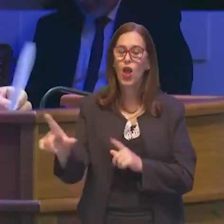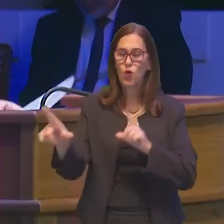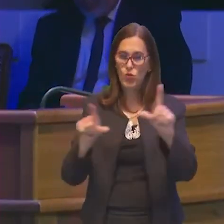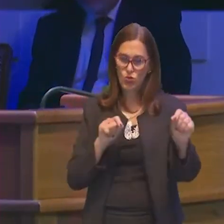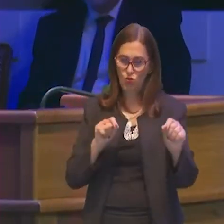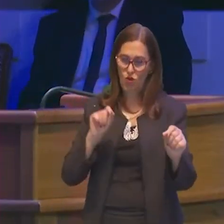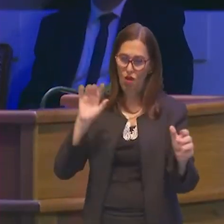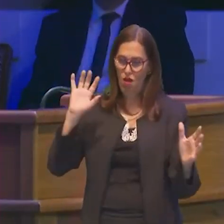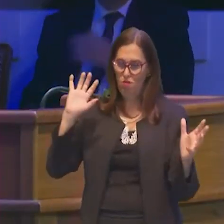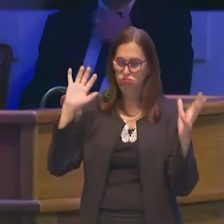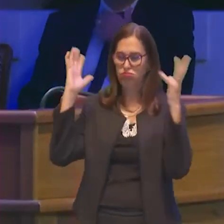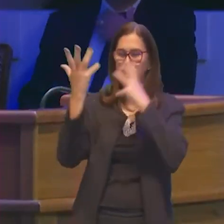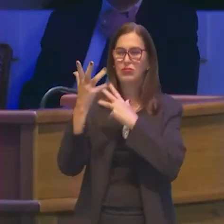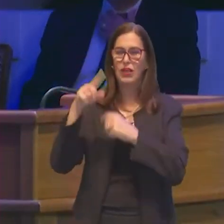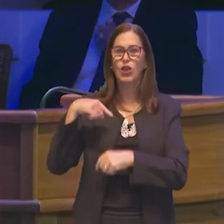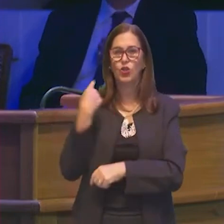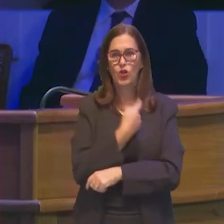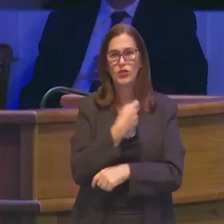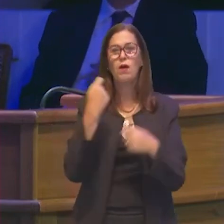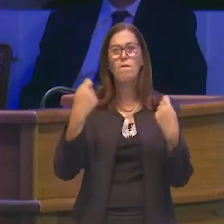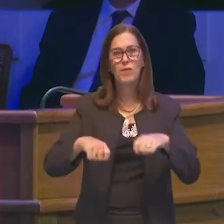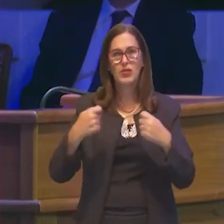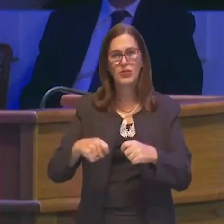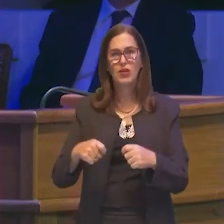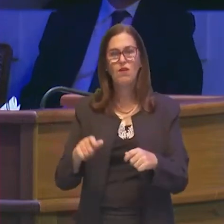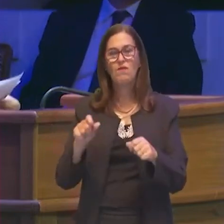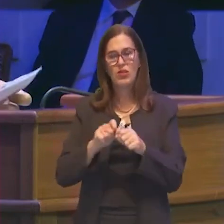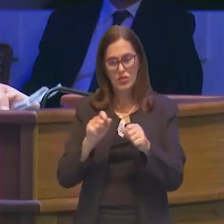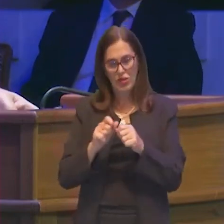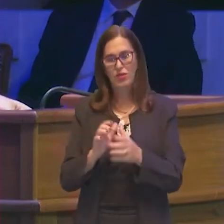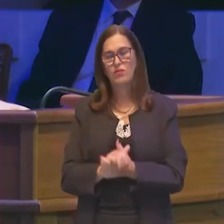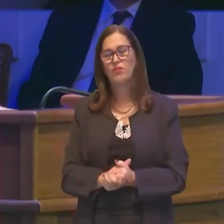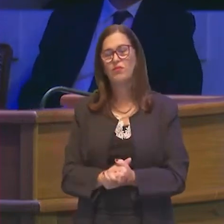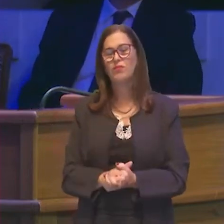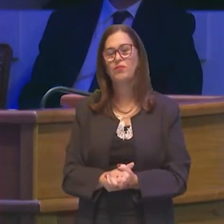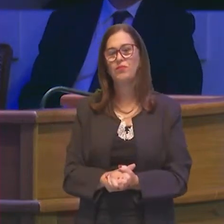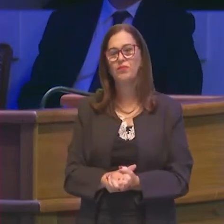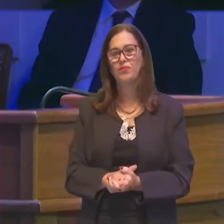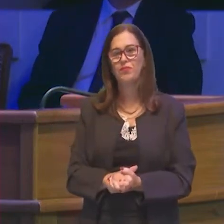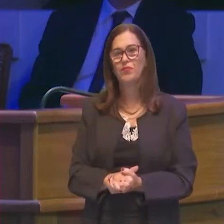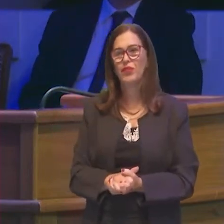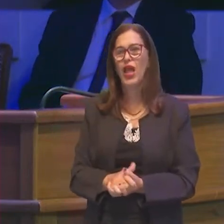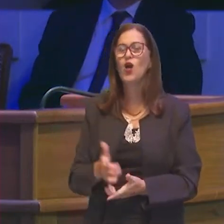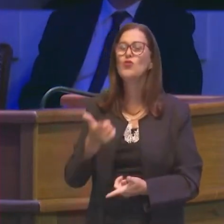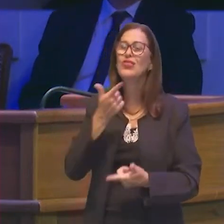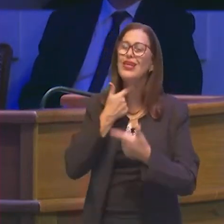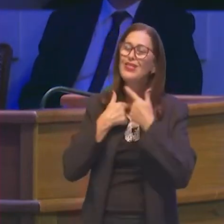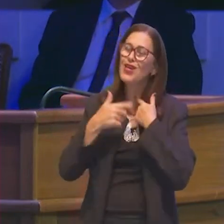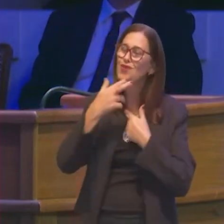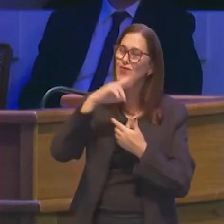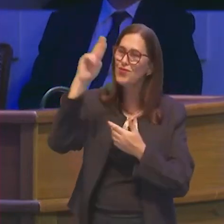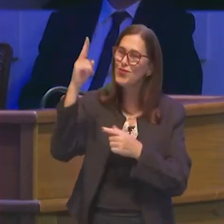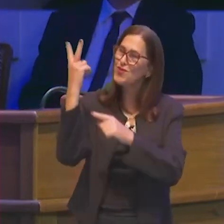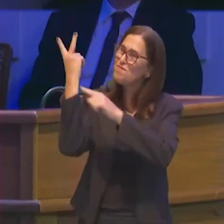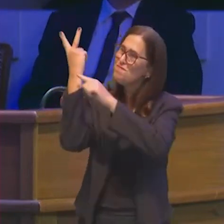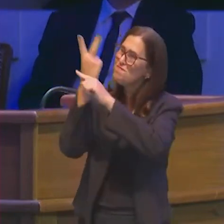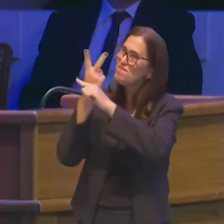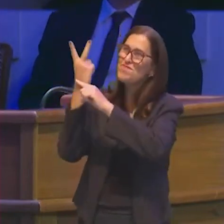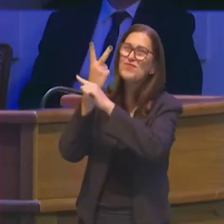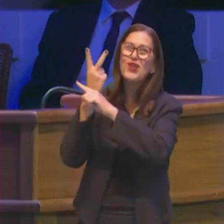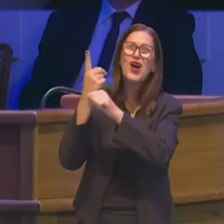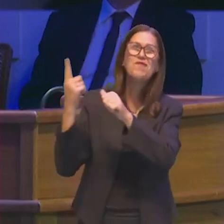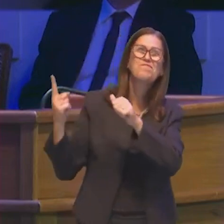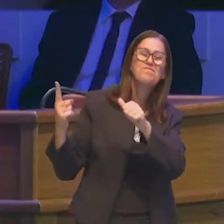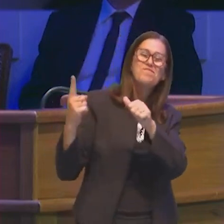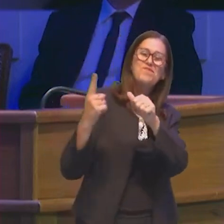uma decisão que nós precisamos fazer e tomar. E o desejo do Senhor é que busquemos, em